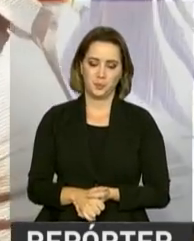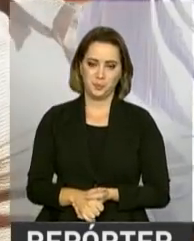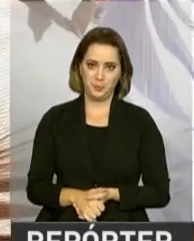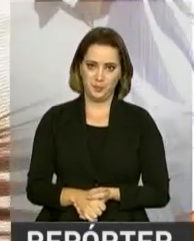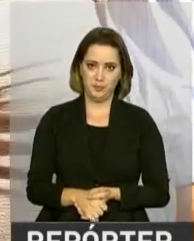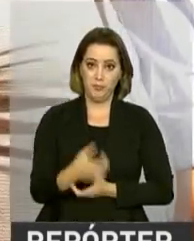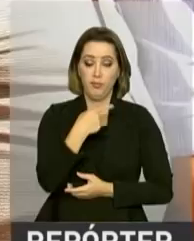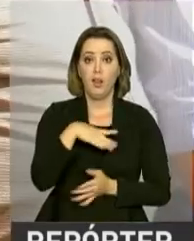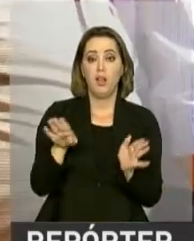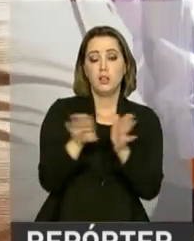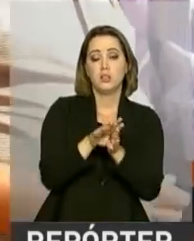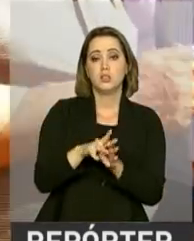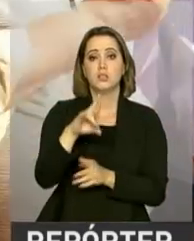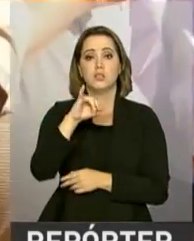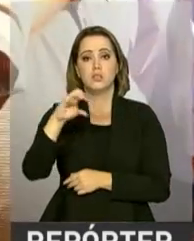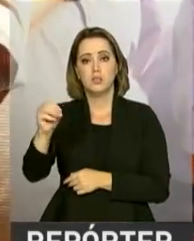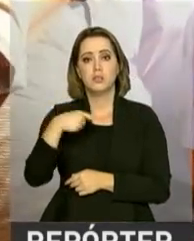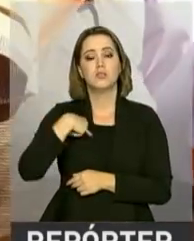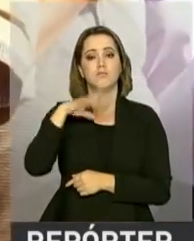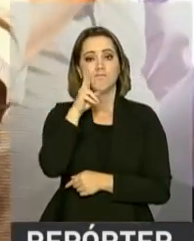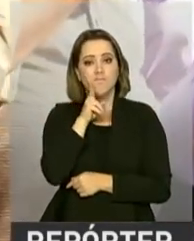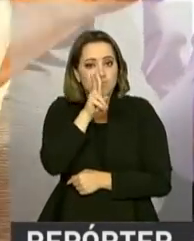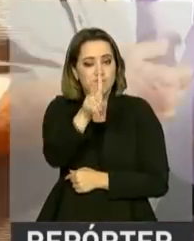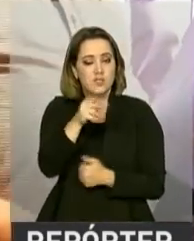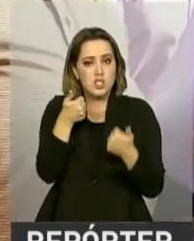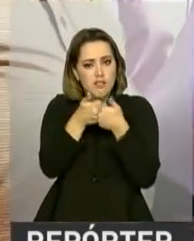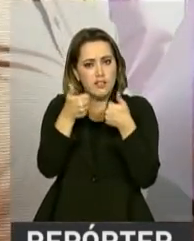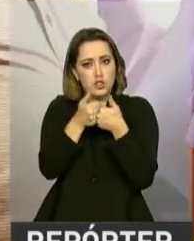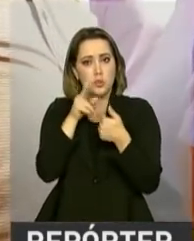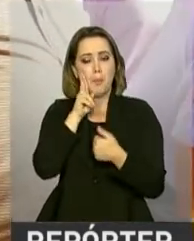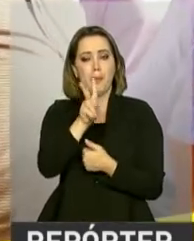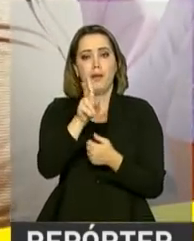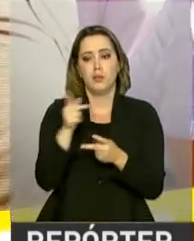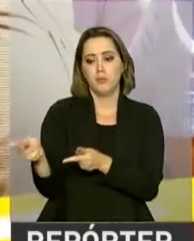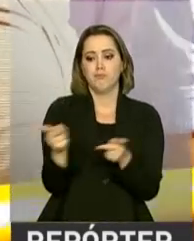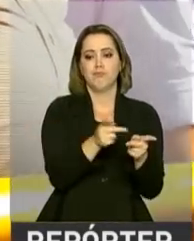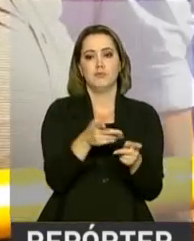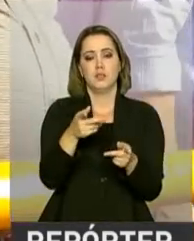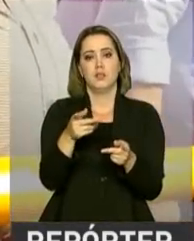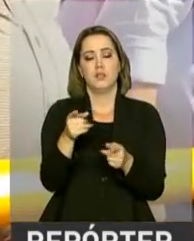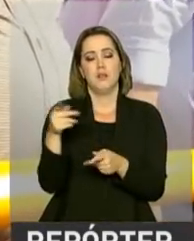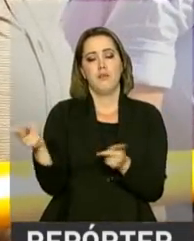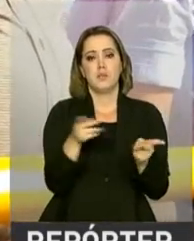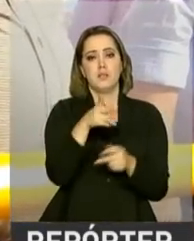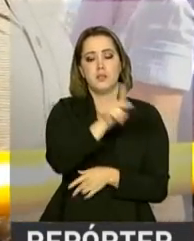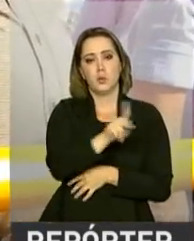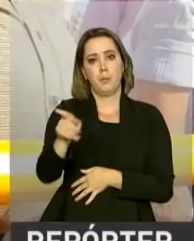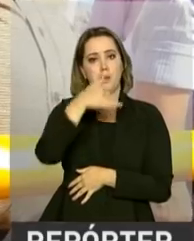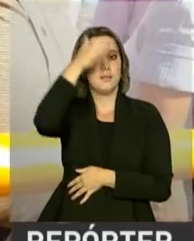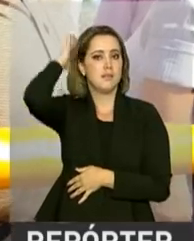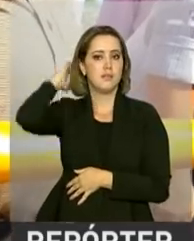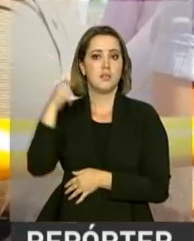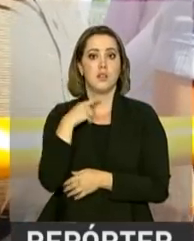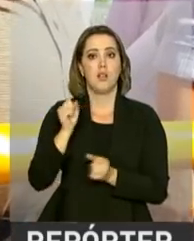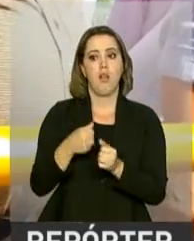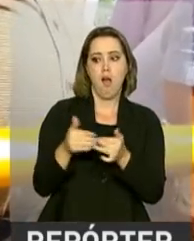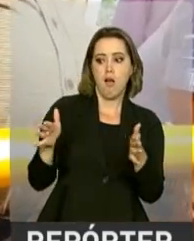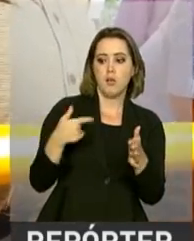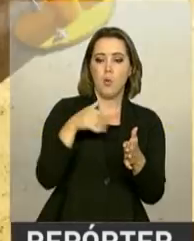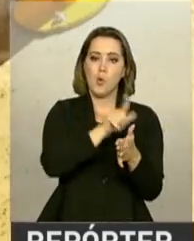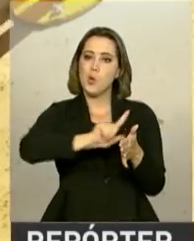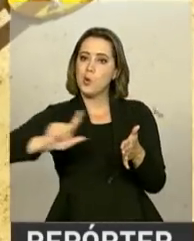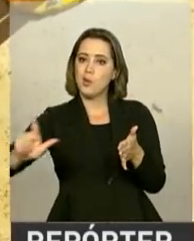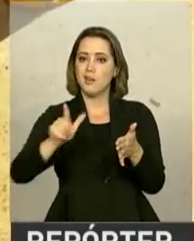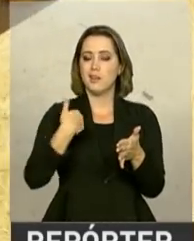águas do São Francisco ao estado foi acompanhada de perto pelo presidente Michel Temer. Ele inaugurou o eixo leste do projeto de